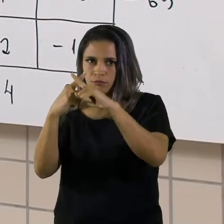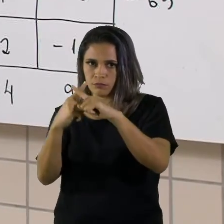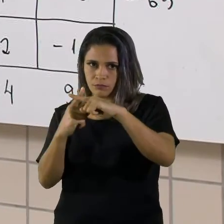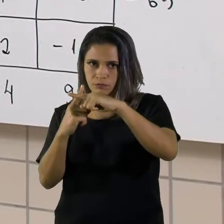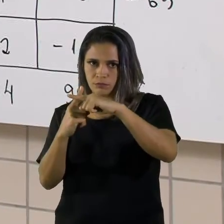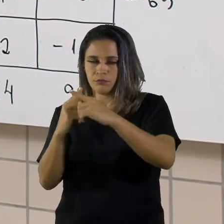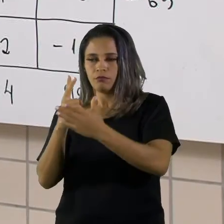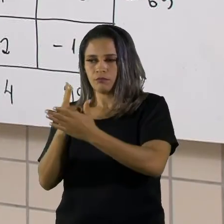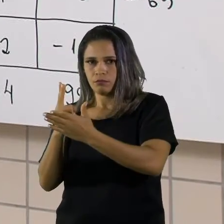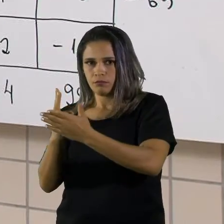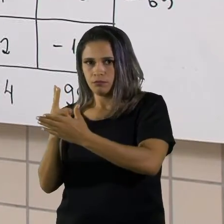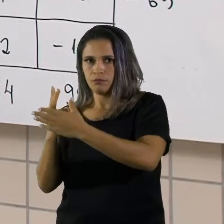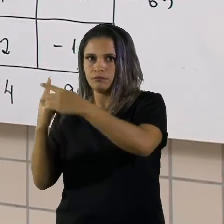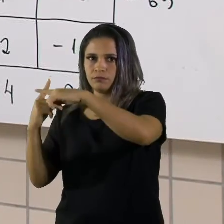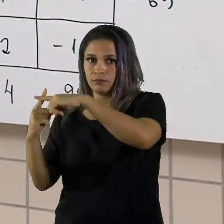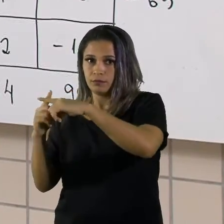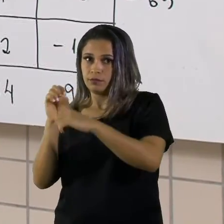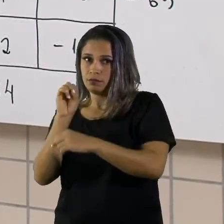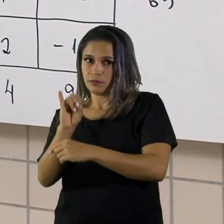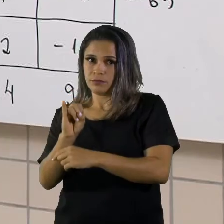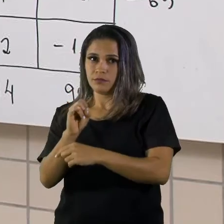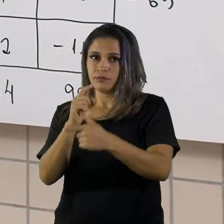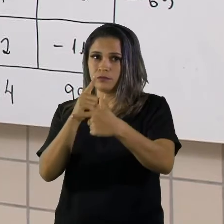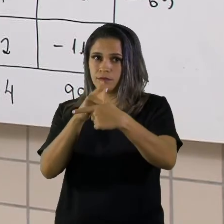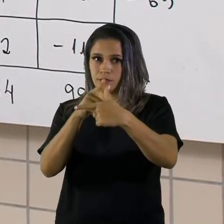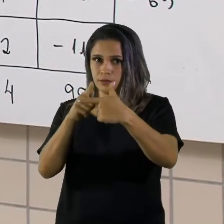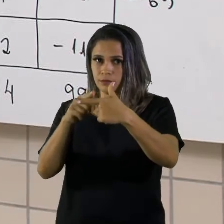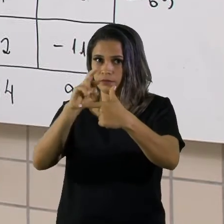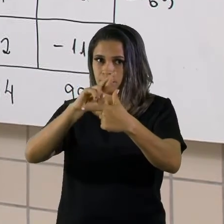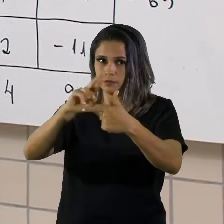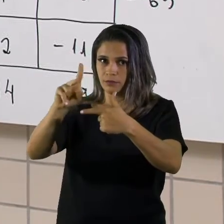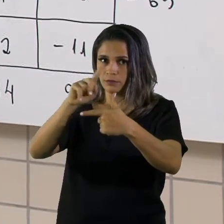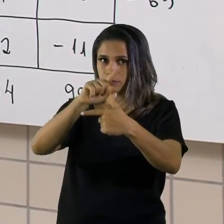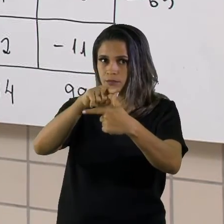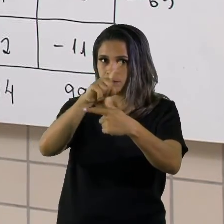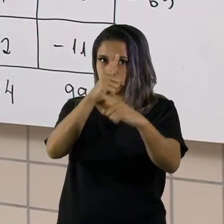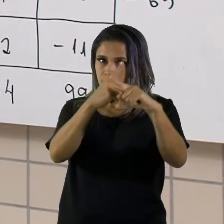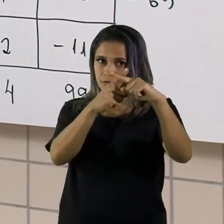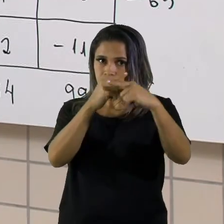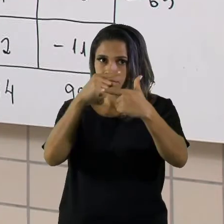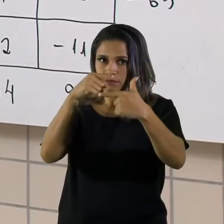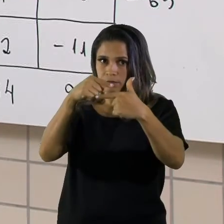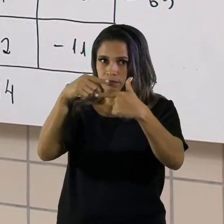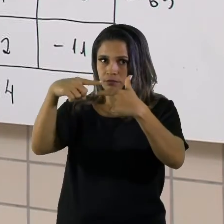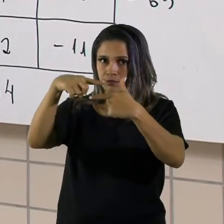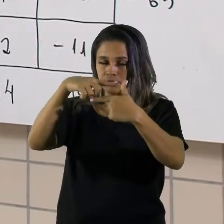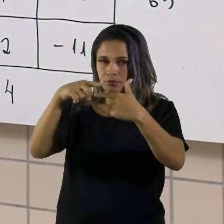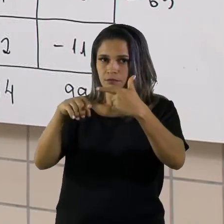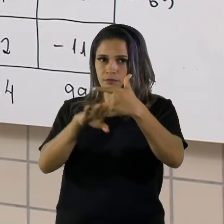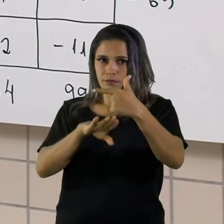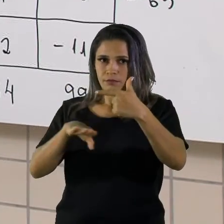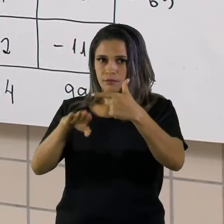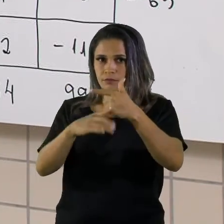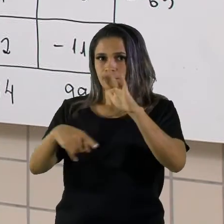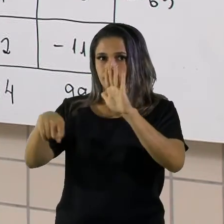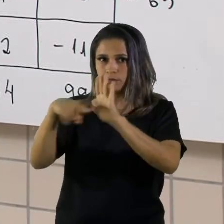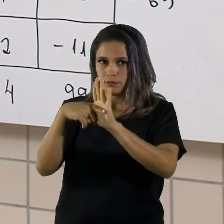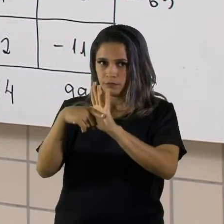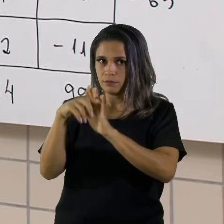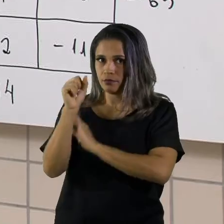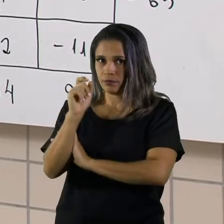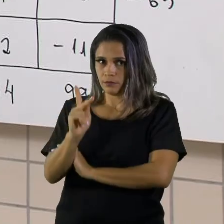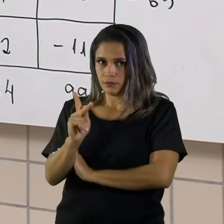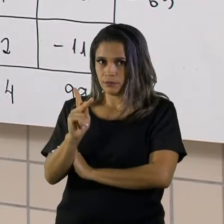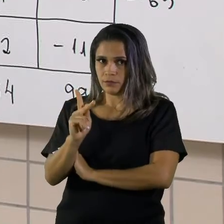estiver multiplicando dois números que têm sinais diferentes, o produto vai ser um número negativo. Tá? Então, assim,